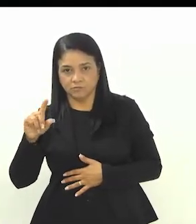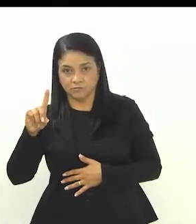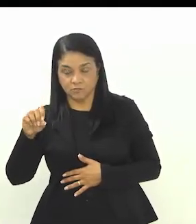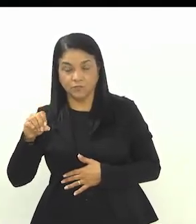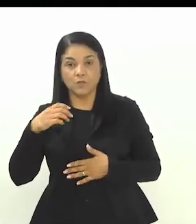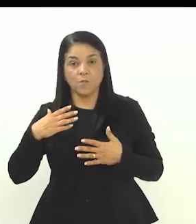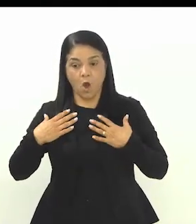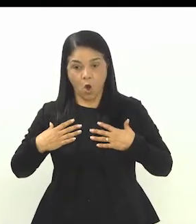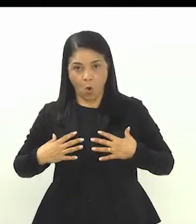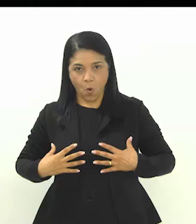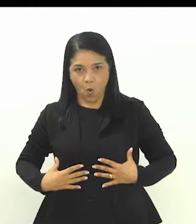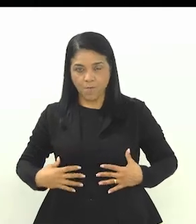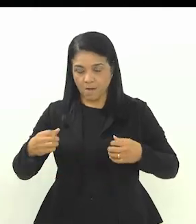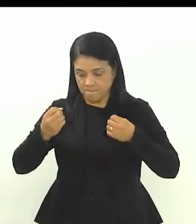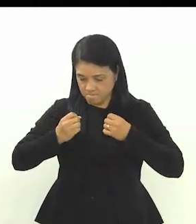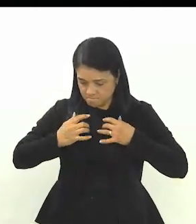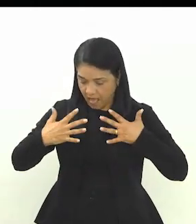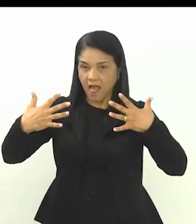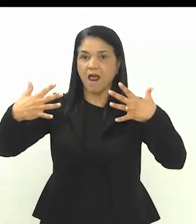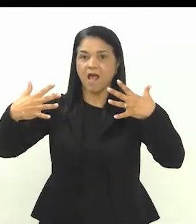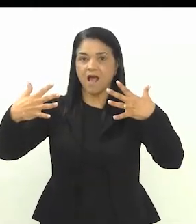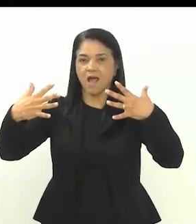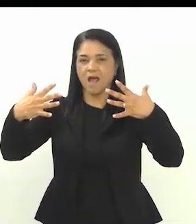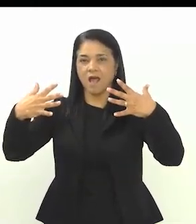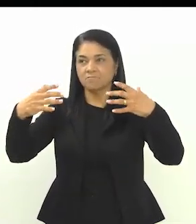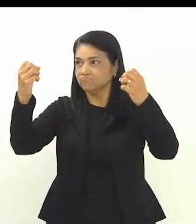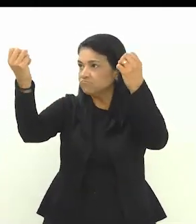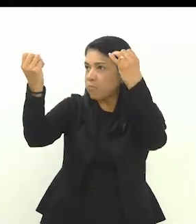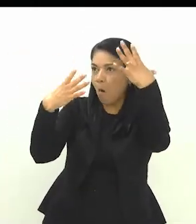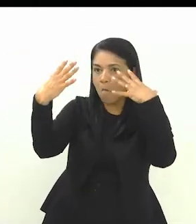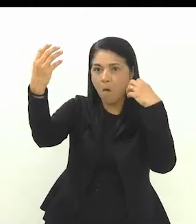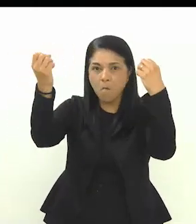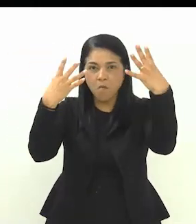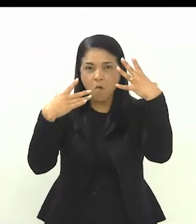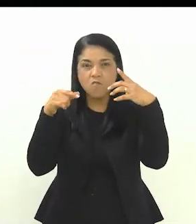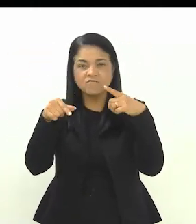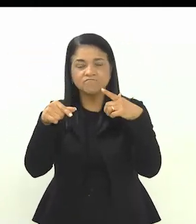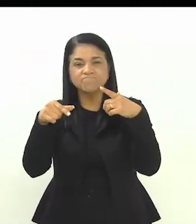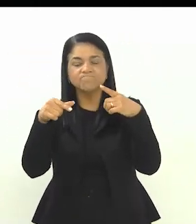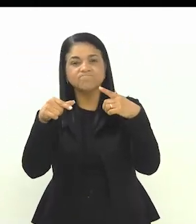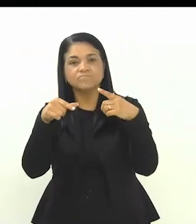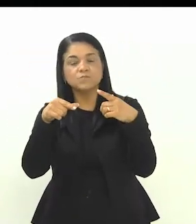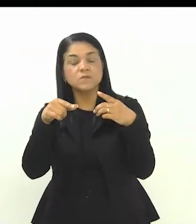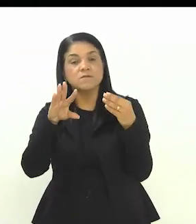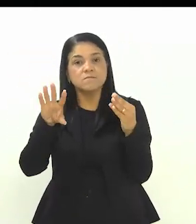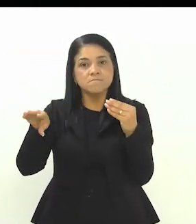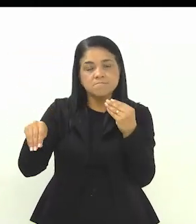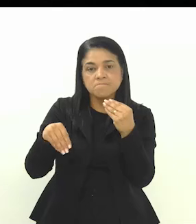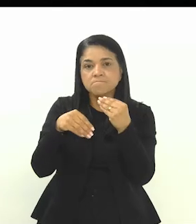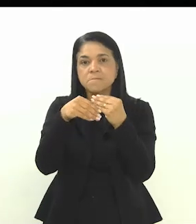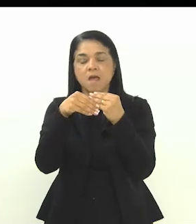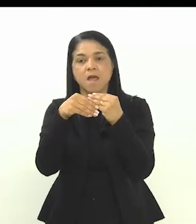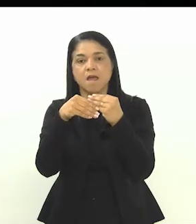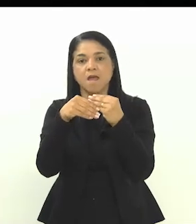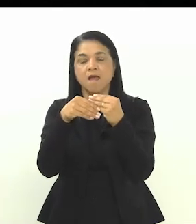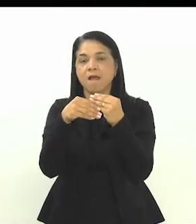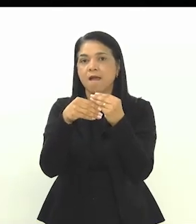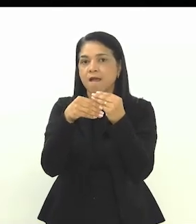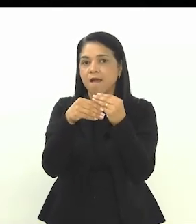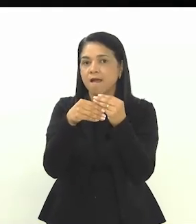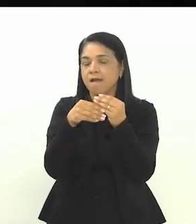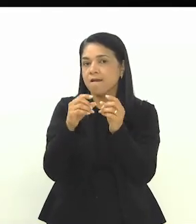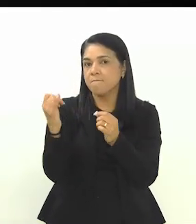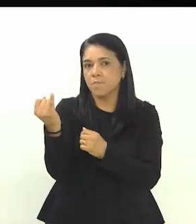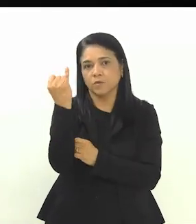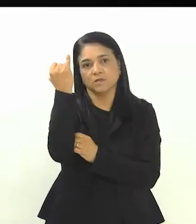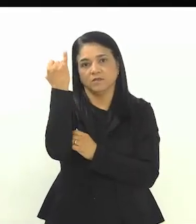oportunidade, mas foi o divisor de águas de a coisa pegar essa proporção um pouco maior, né? Ali você